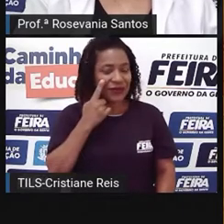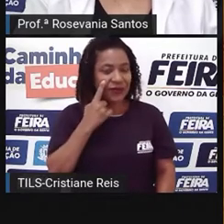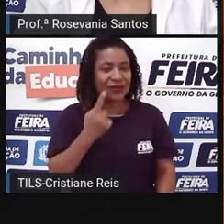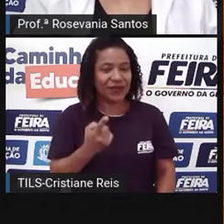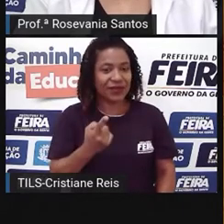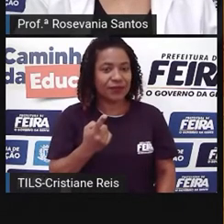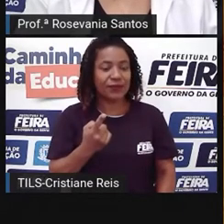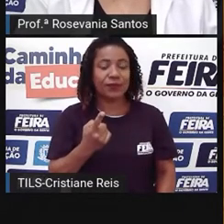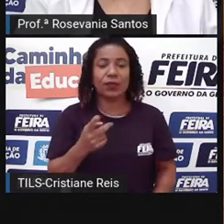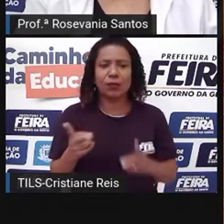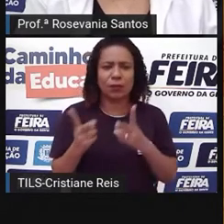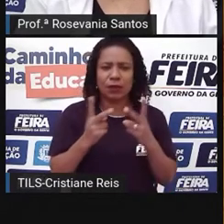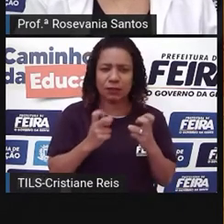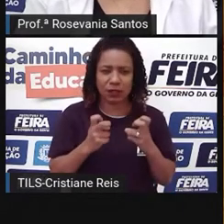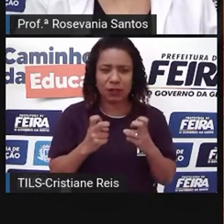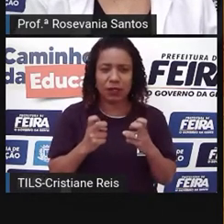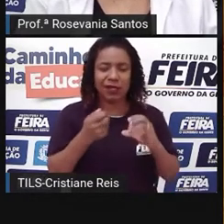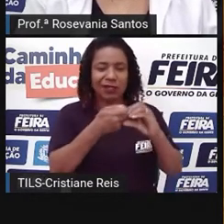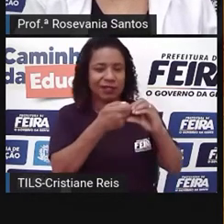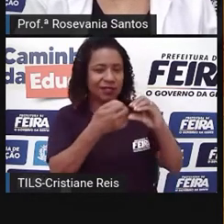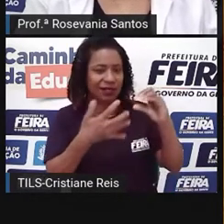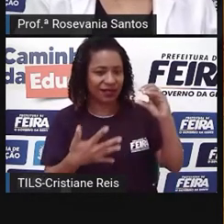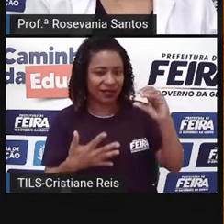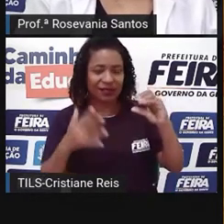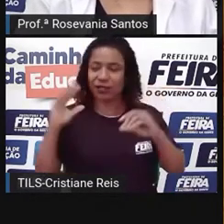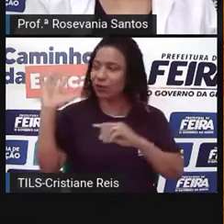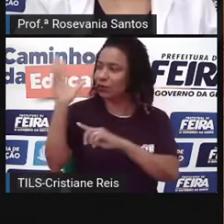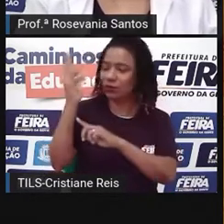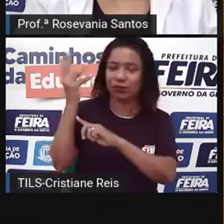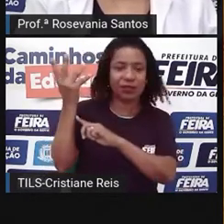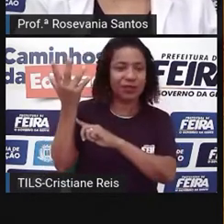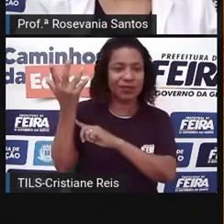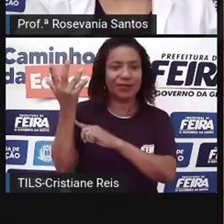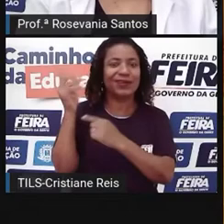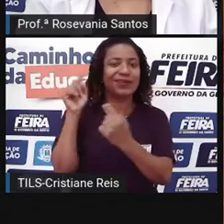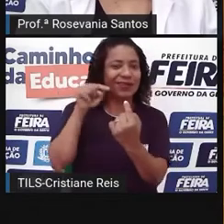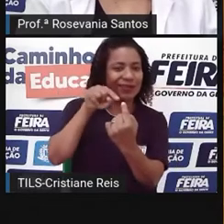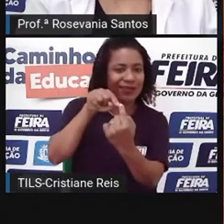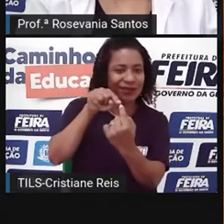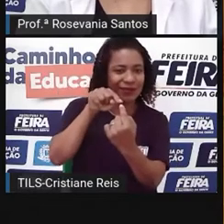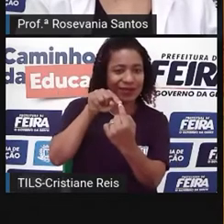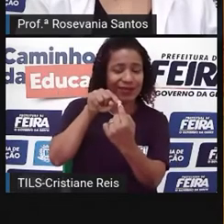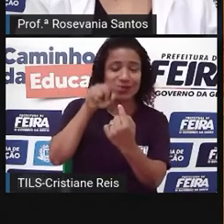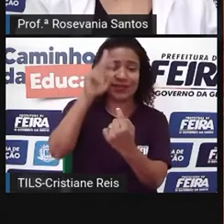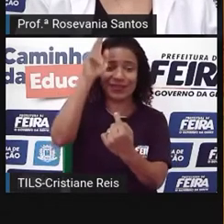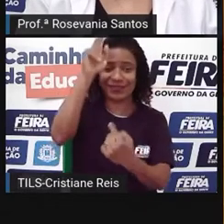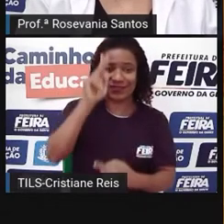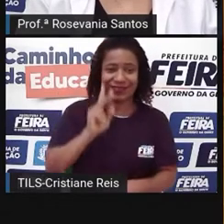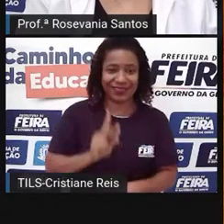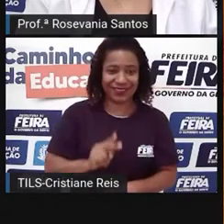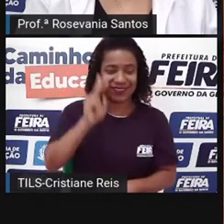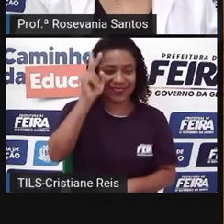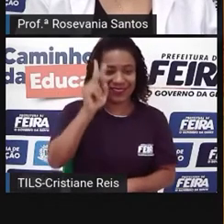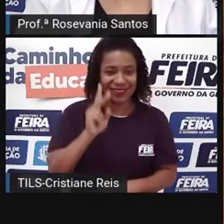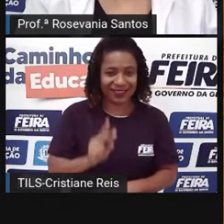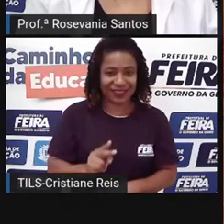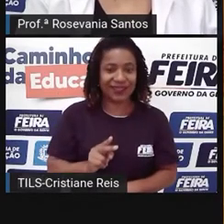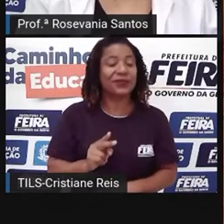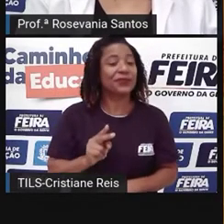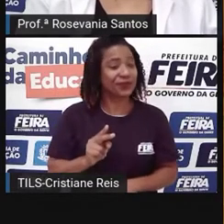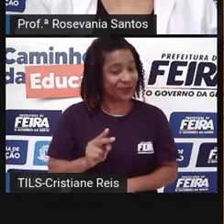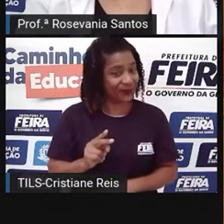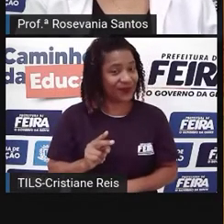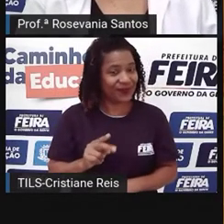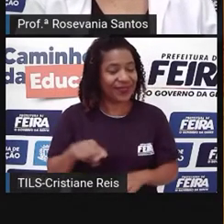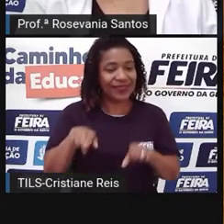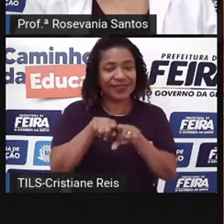vou perceber? Que as características climáticas que eu tenho nessa região são semelhantes às que eu vou ter aqui. E as características climáticas que eu tenho